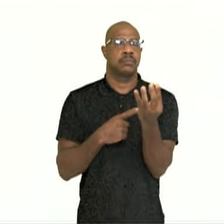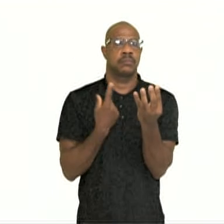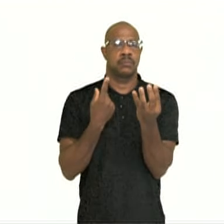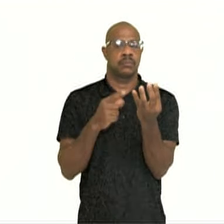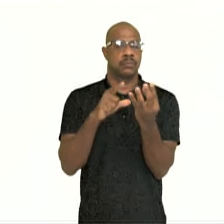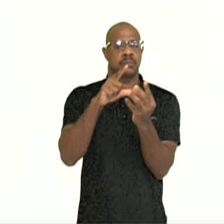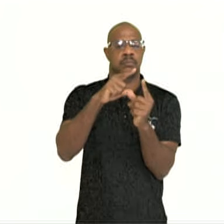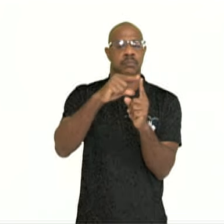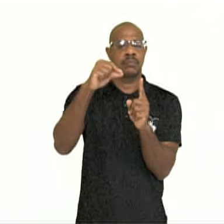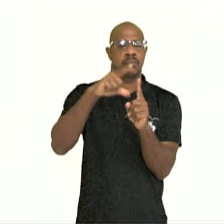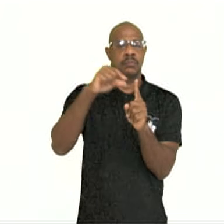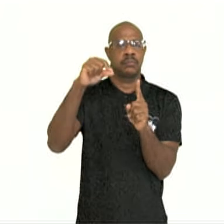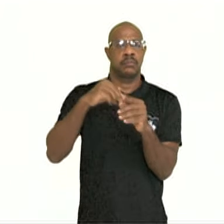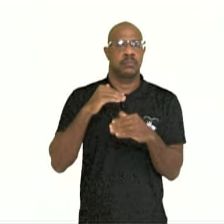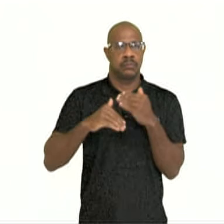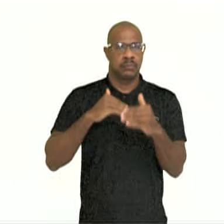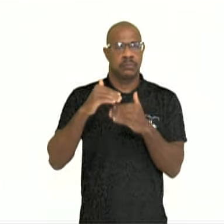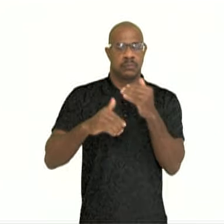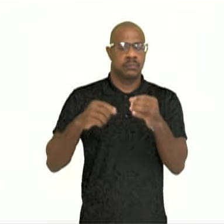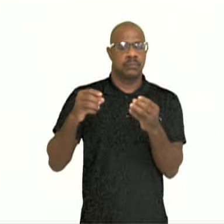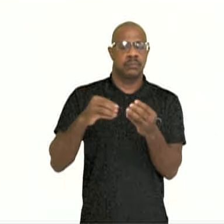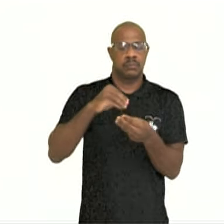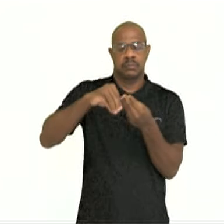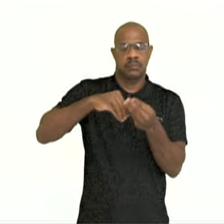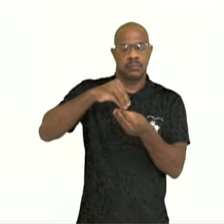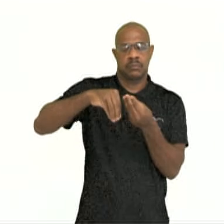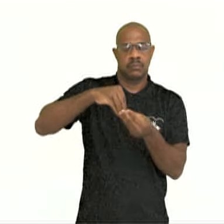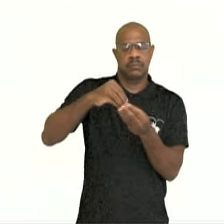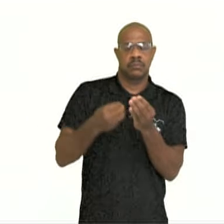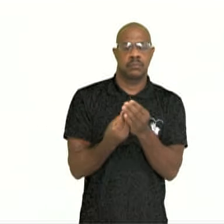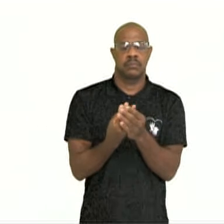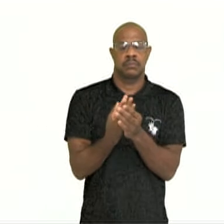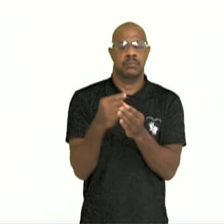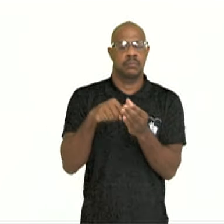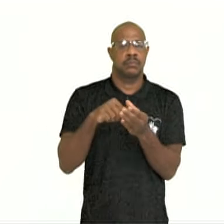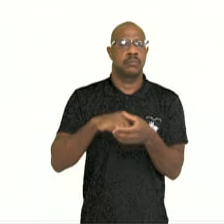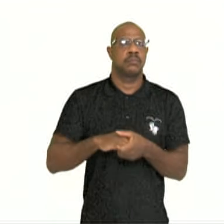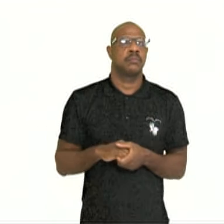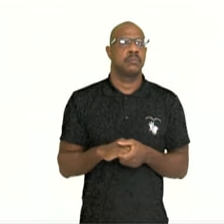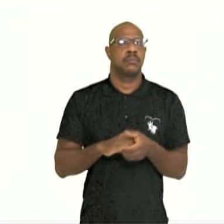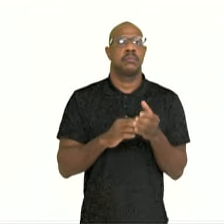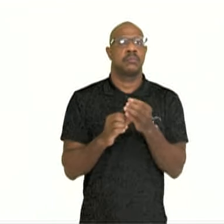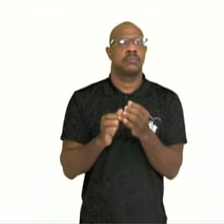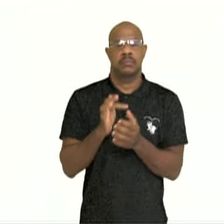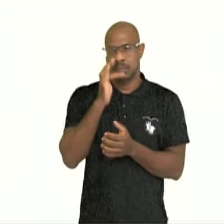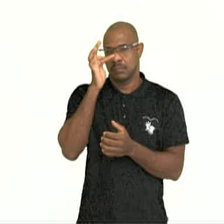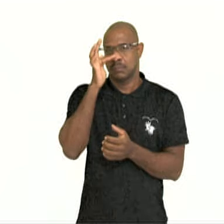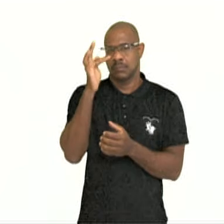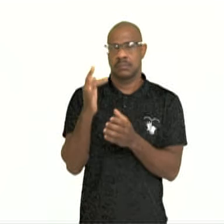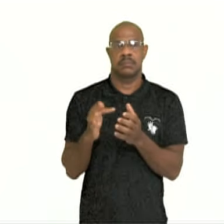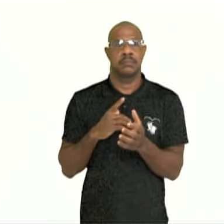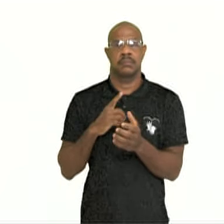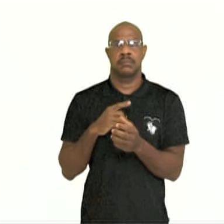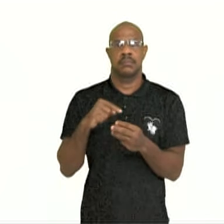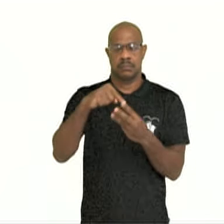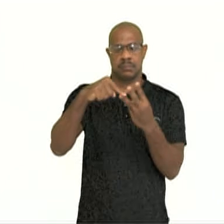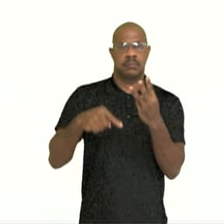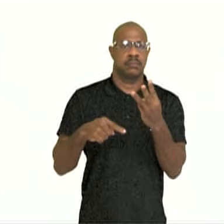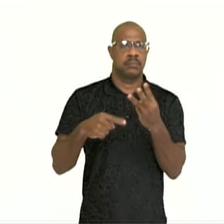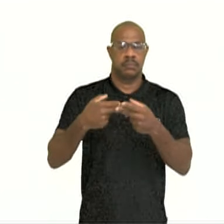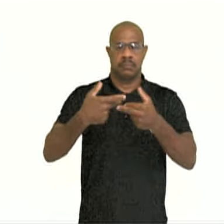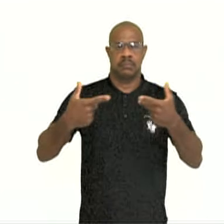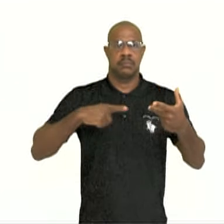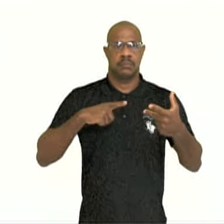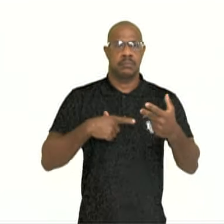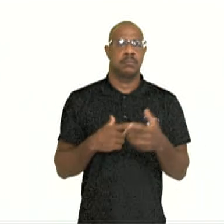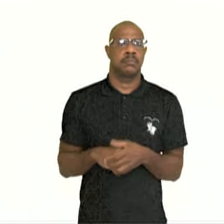folhinha no processo de fecundação. As flores apresentam seus elementos em 3 ou múltiplos de 3,